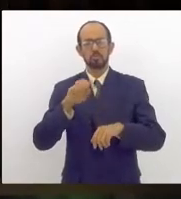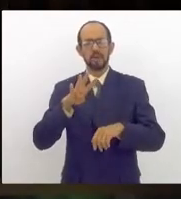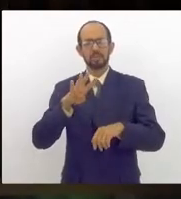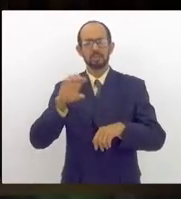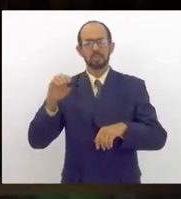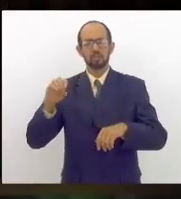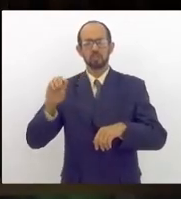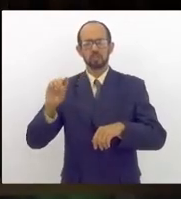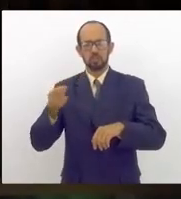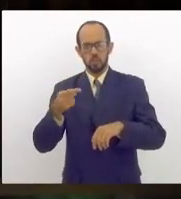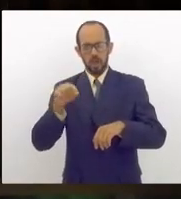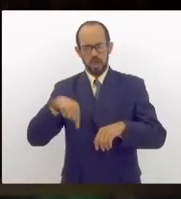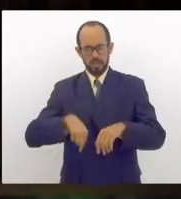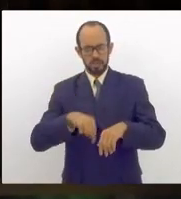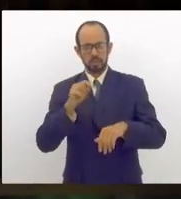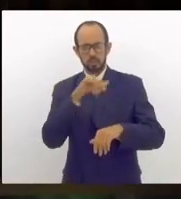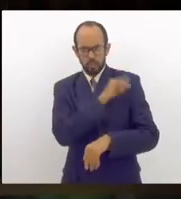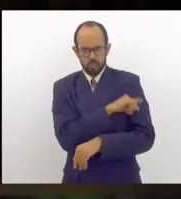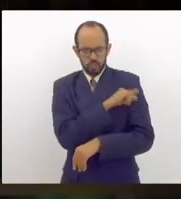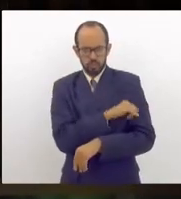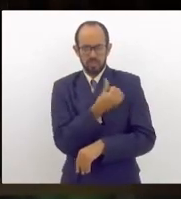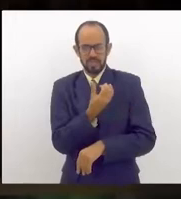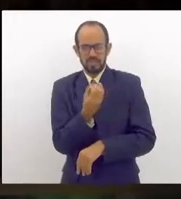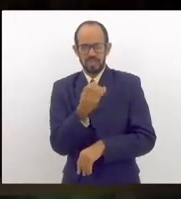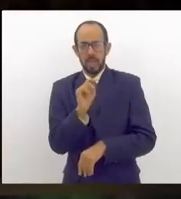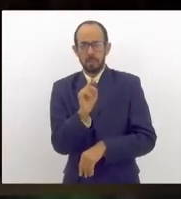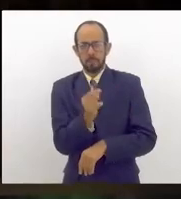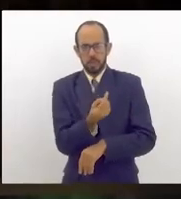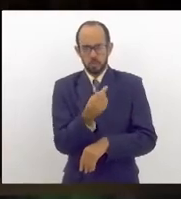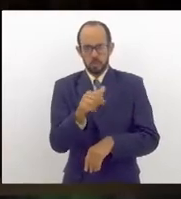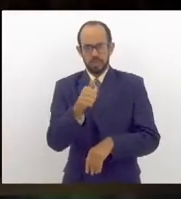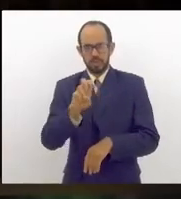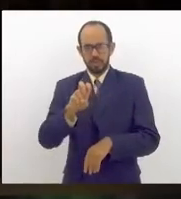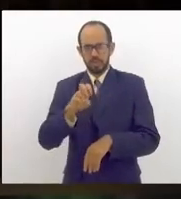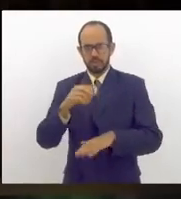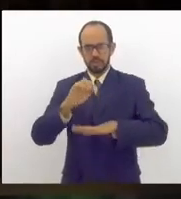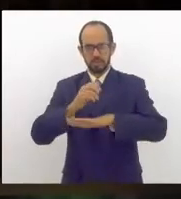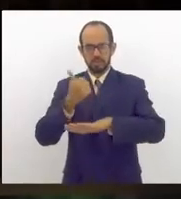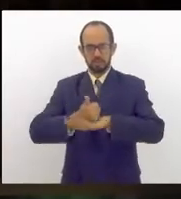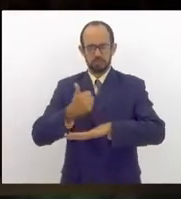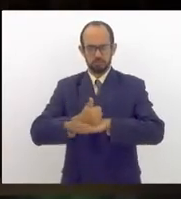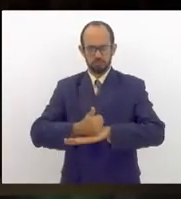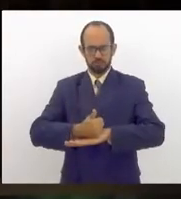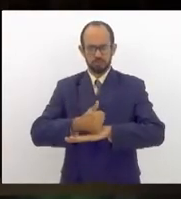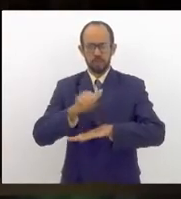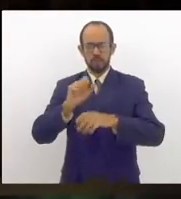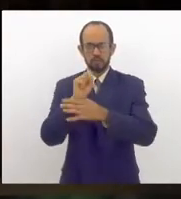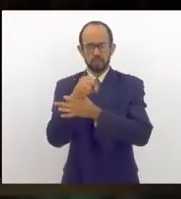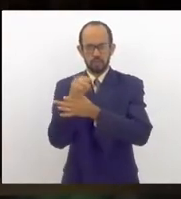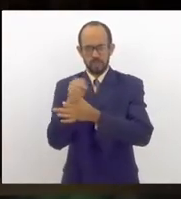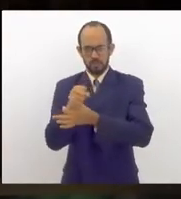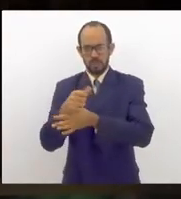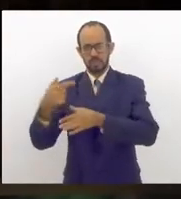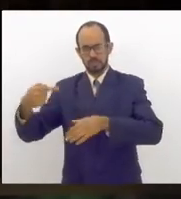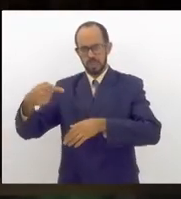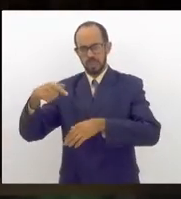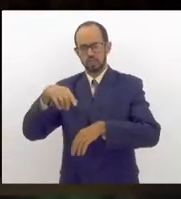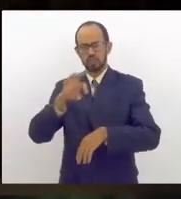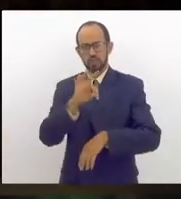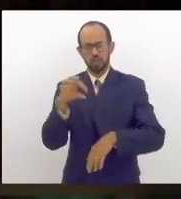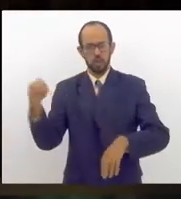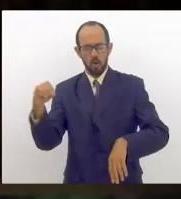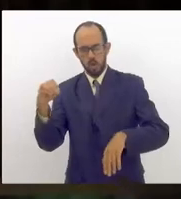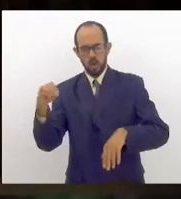Janeiro somos um pouco mais de 60 mil profissionais 15 especialidades Como eu disse na fisioterapia e 7 na terapia